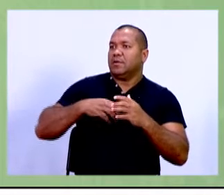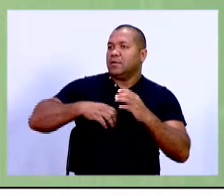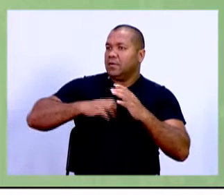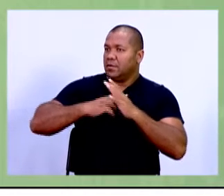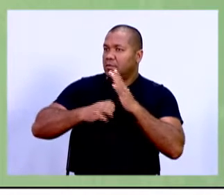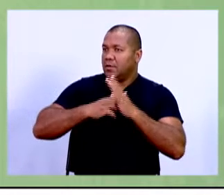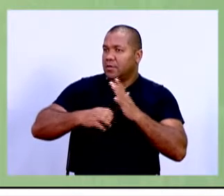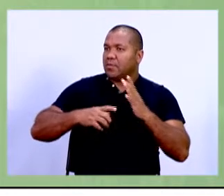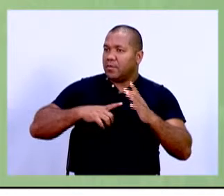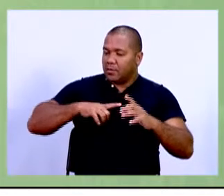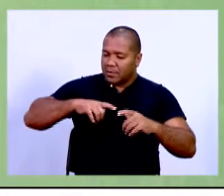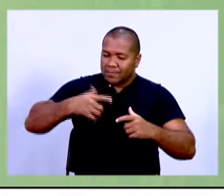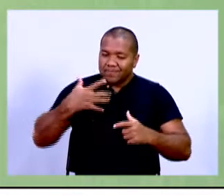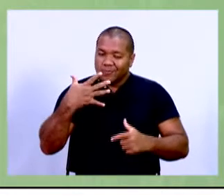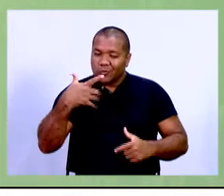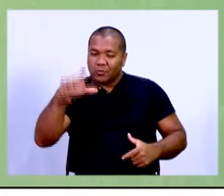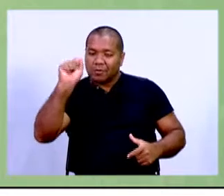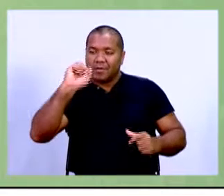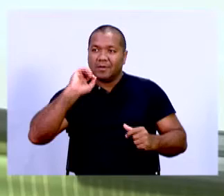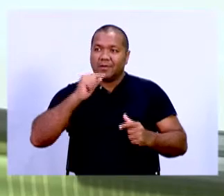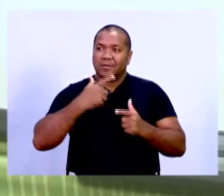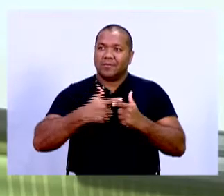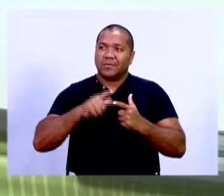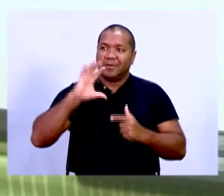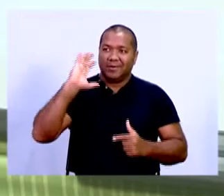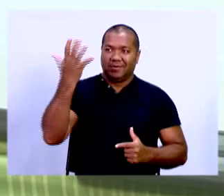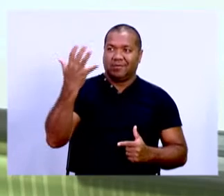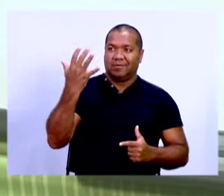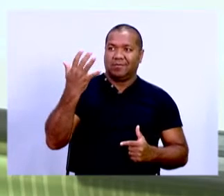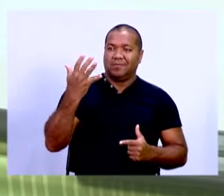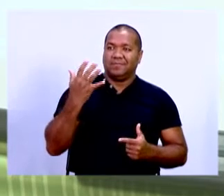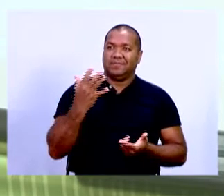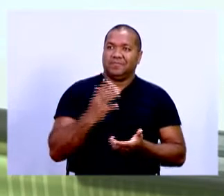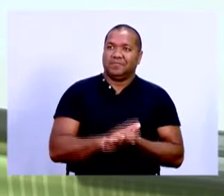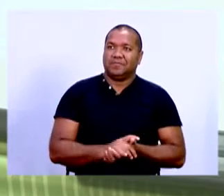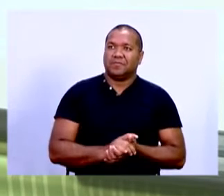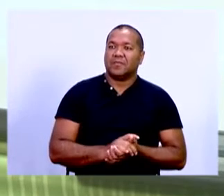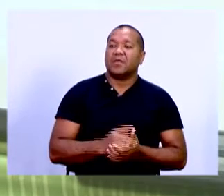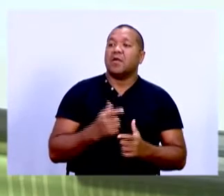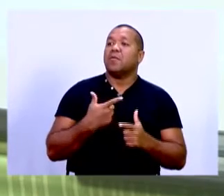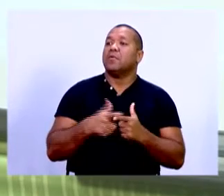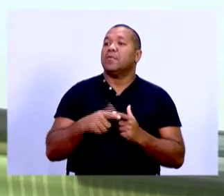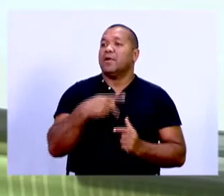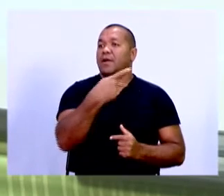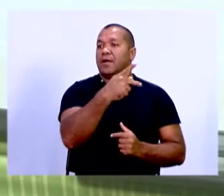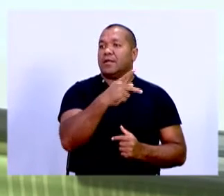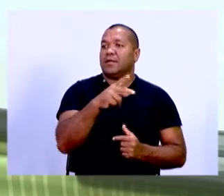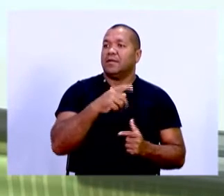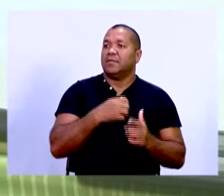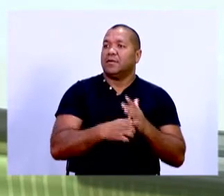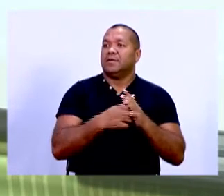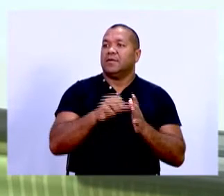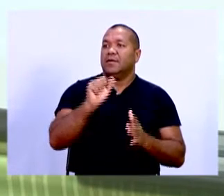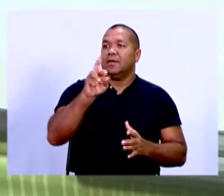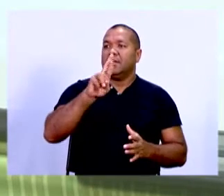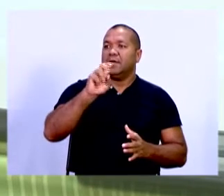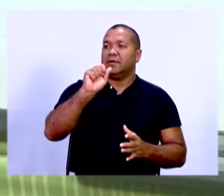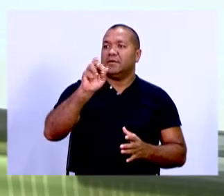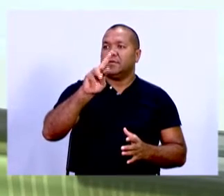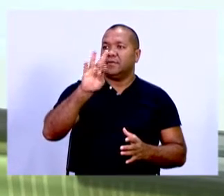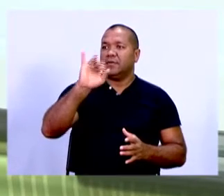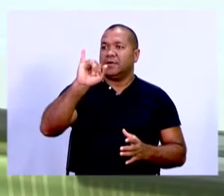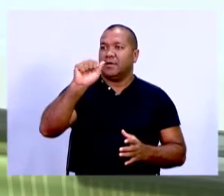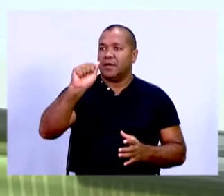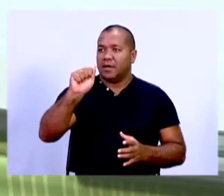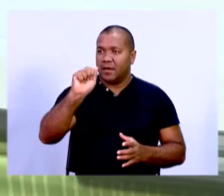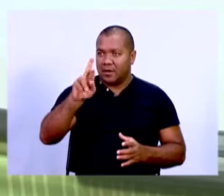que a gente consiga resolver o problema do seu Jorge, que é o problema lá da empresa Resfriar. Vamos voltar aos nossos slides para